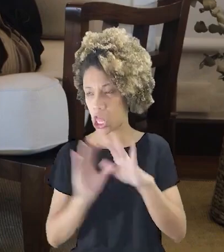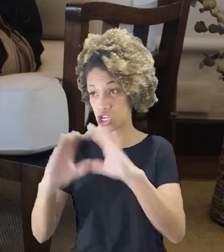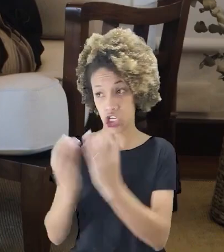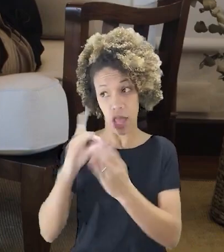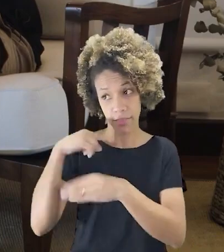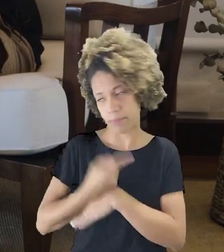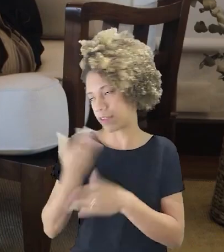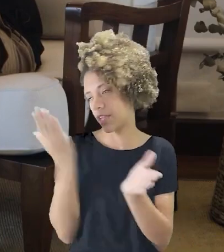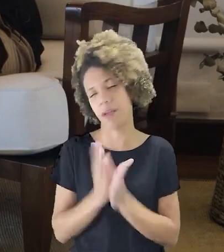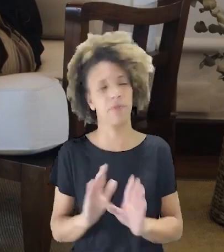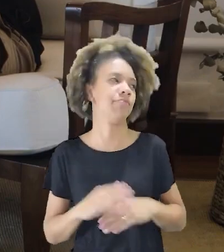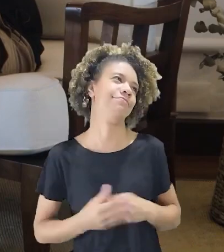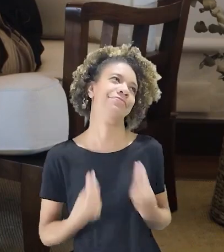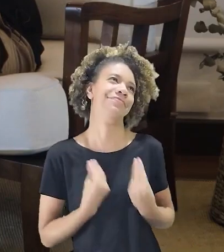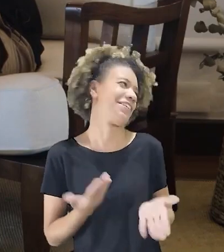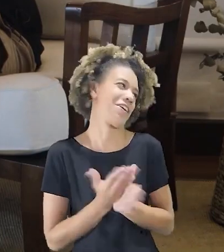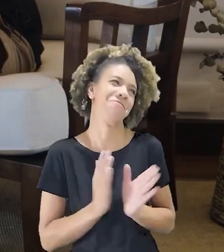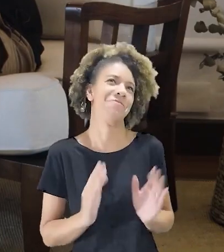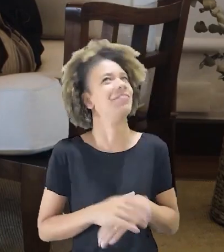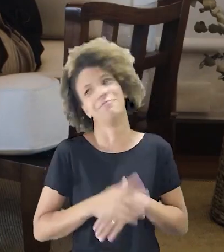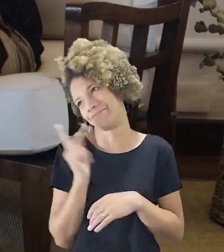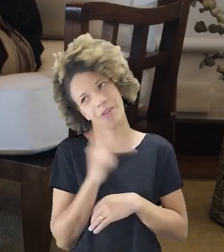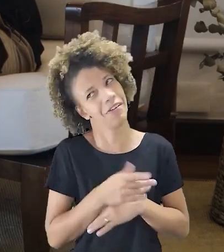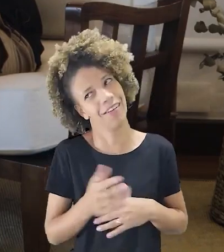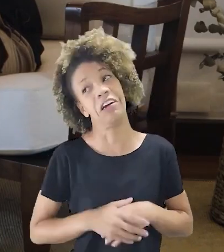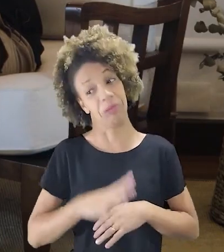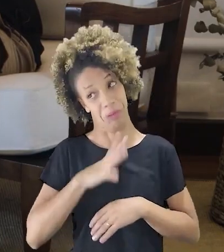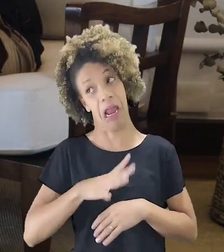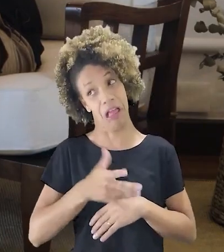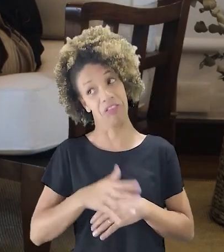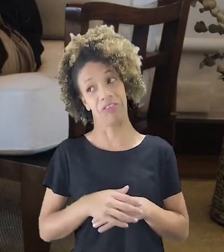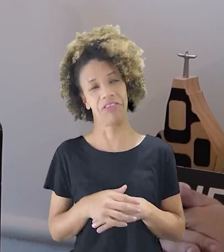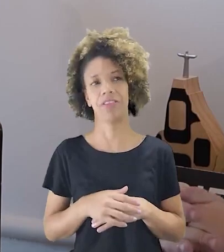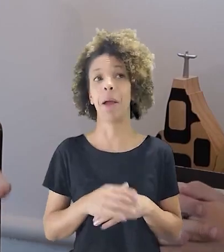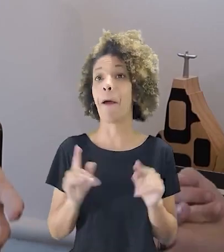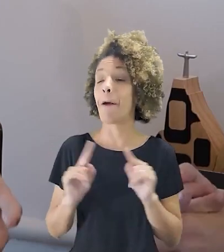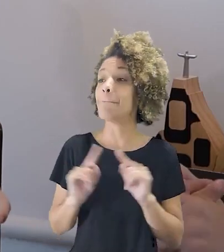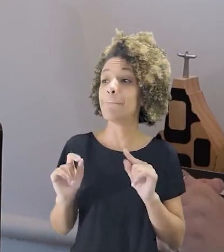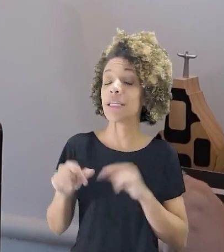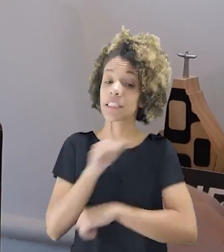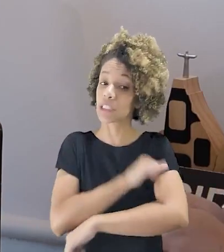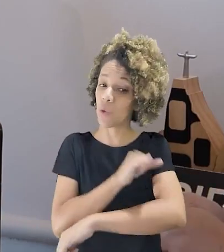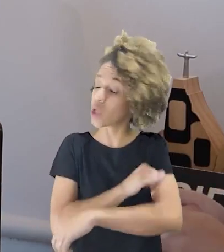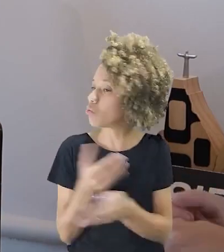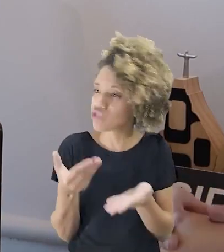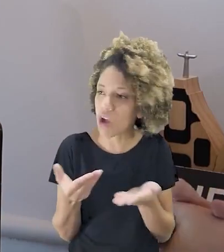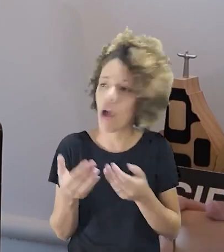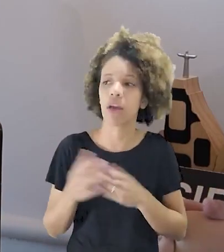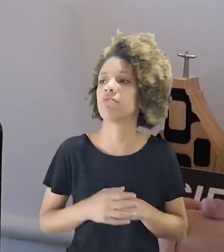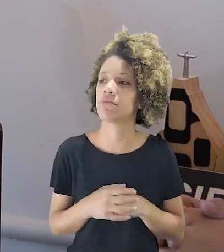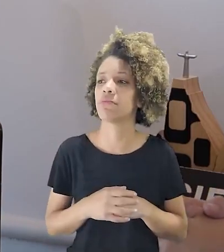Ai, acabou tudo, né? Porra, pelo amor de Deus. É, aí você vai... Mas, cara de coragem, viu? Mas esse é o Rio atual. É um